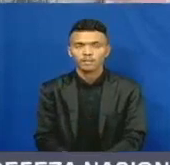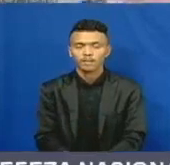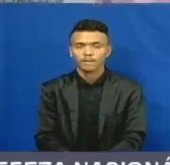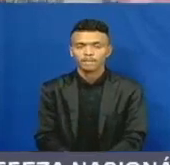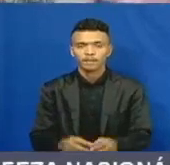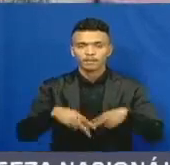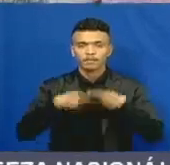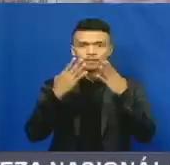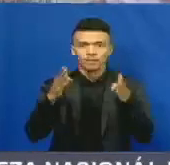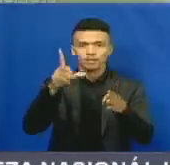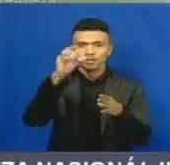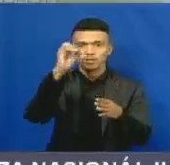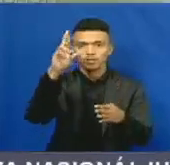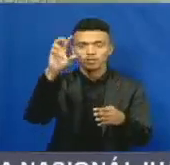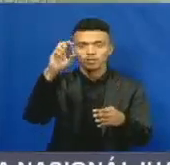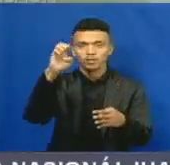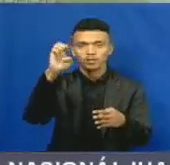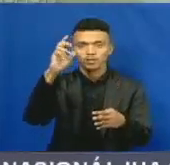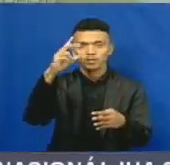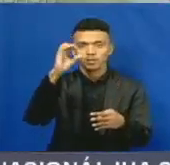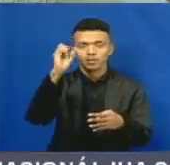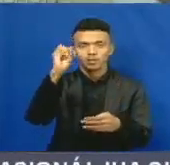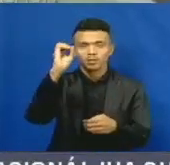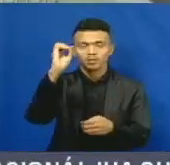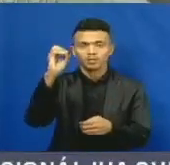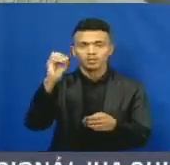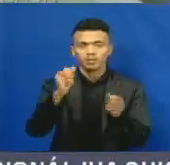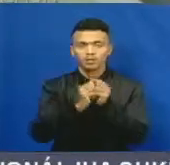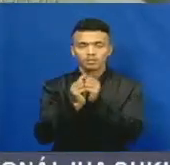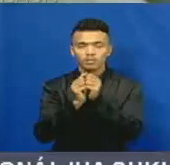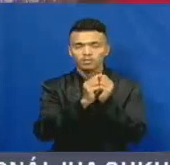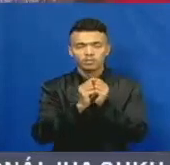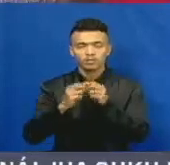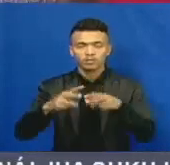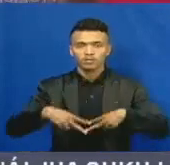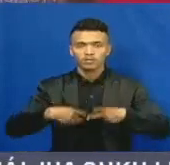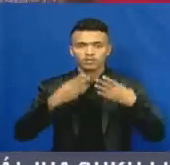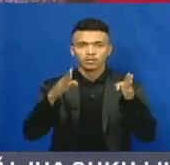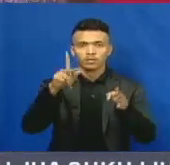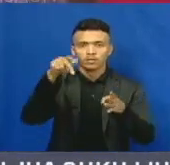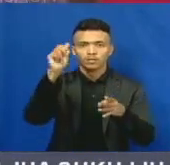seluk saudoso Lorenzo da Silva Kodiku Kasafia, hamutu ko veterano Paul da Silva